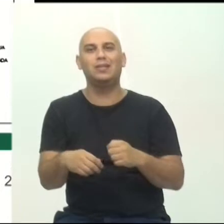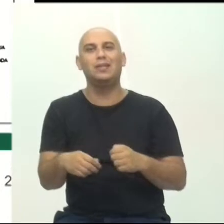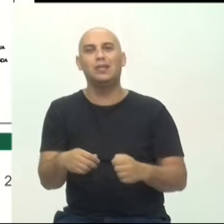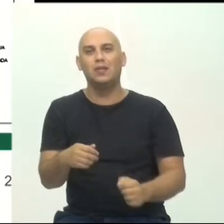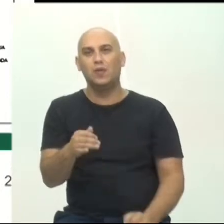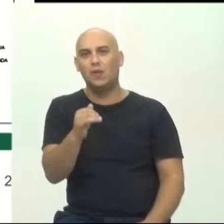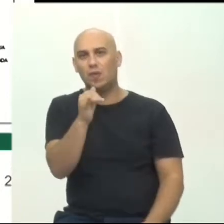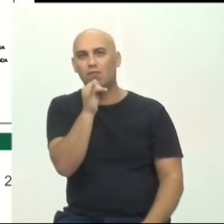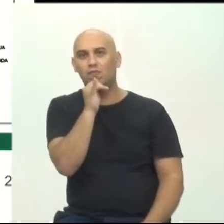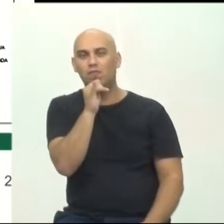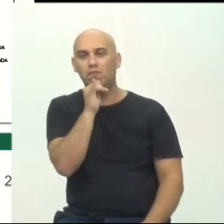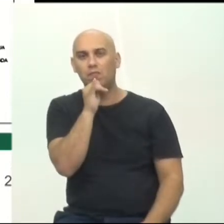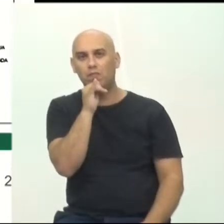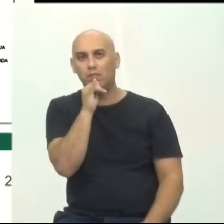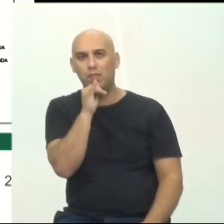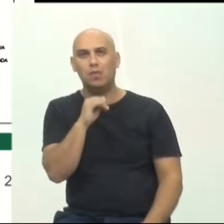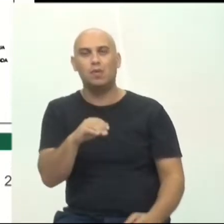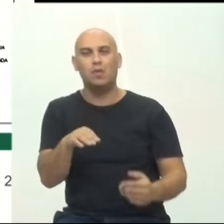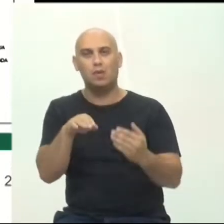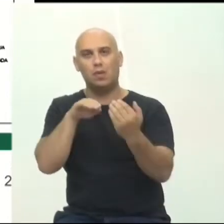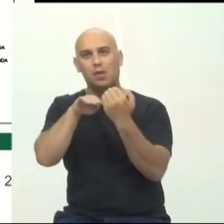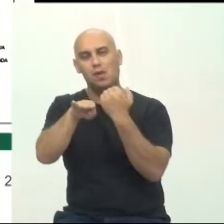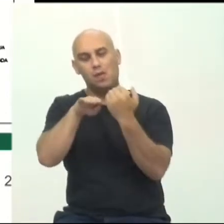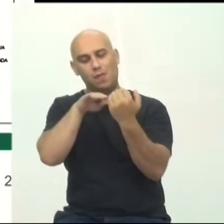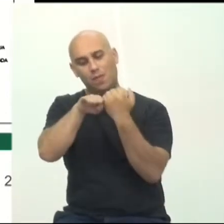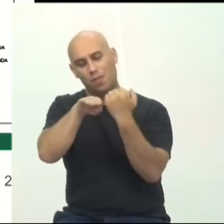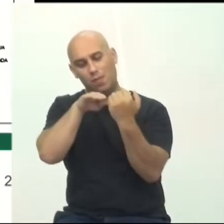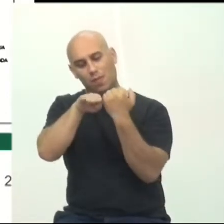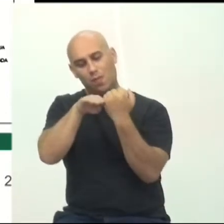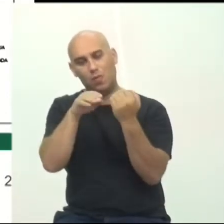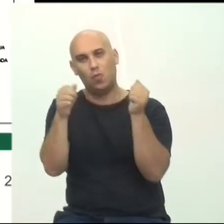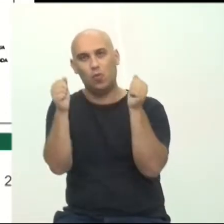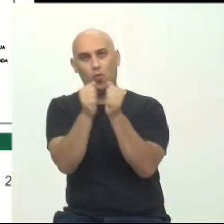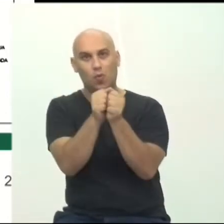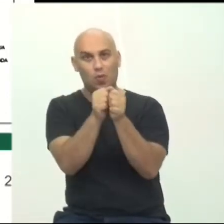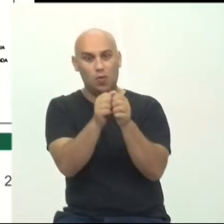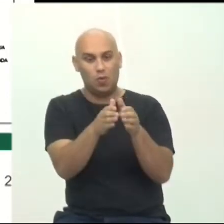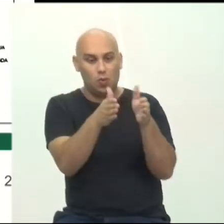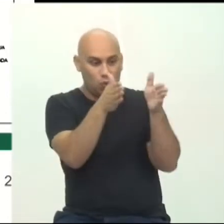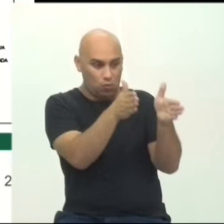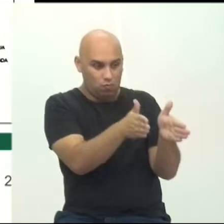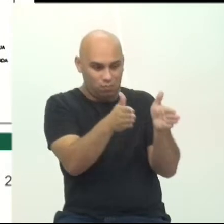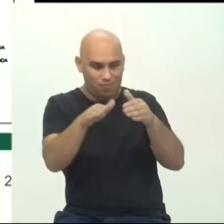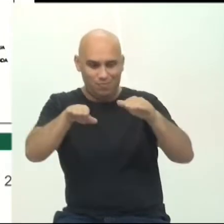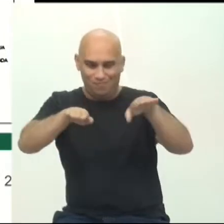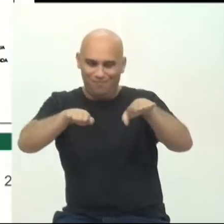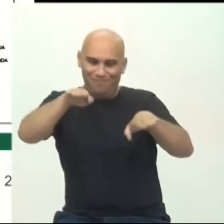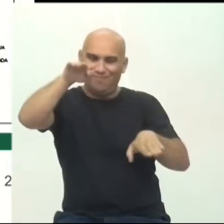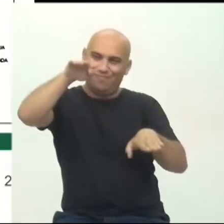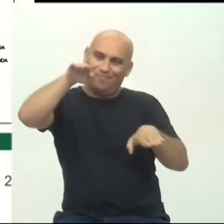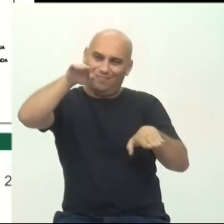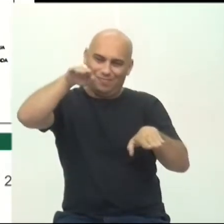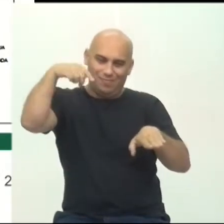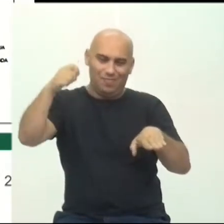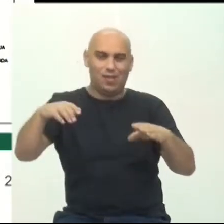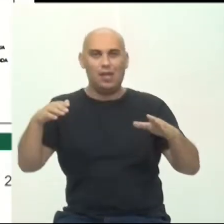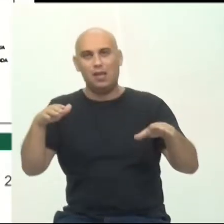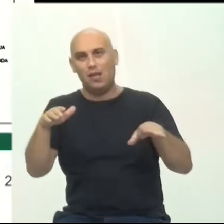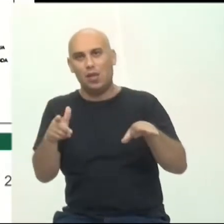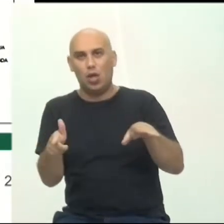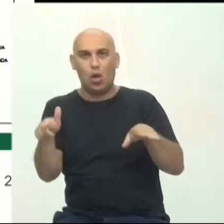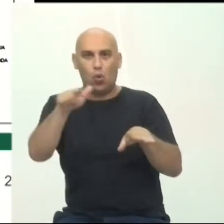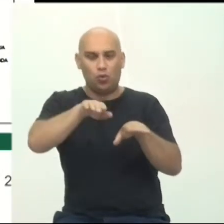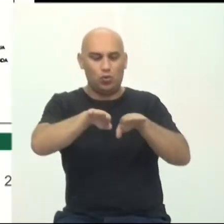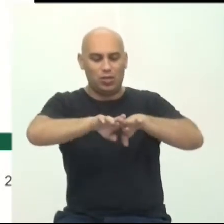como colocar a ciclovia num dos níveis, né? E o passeio público no